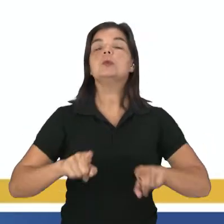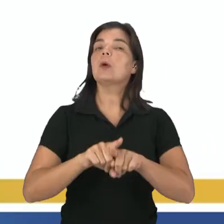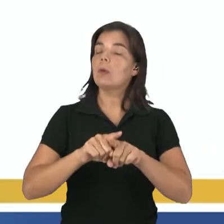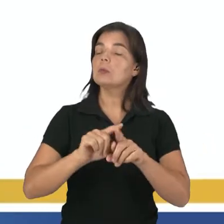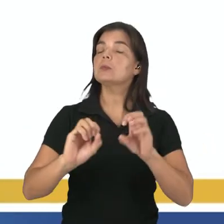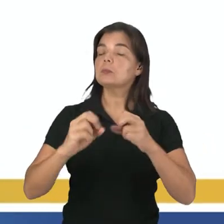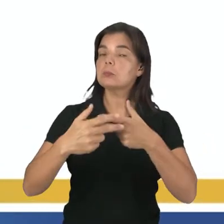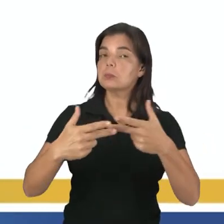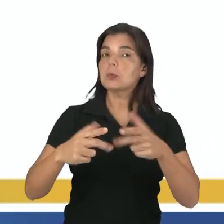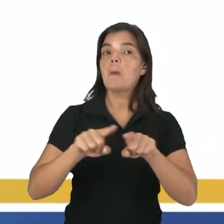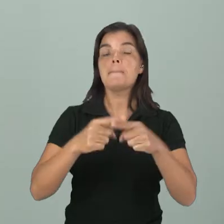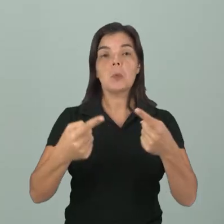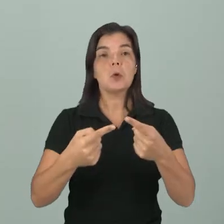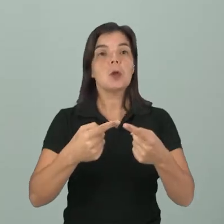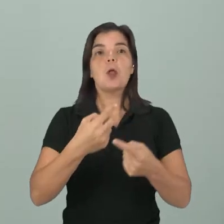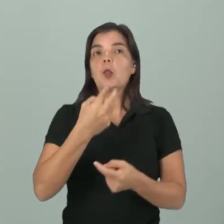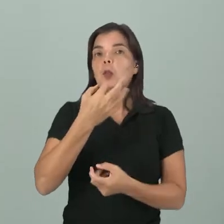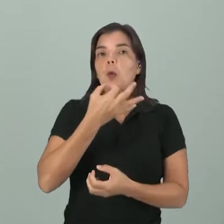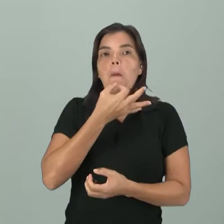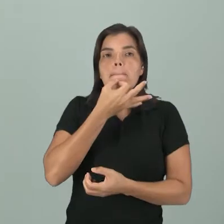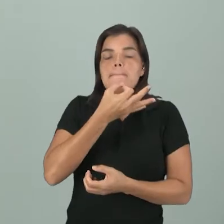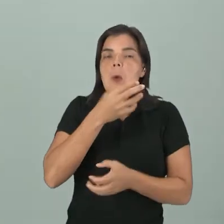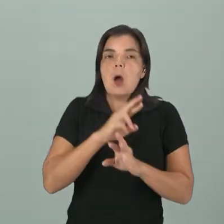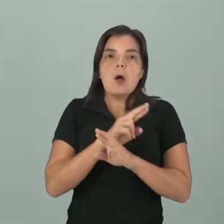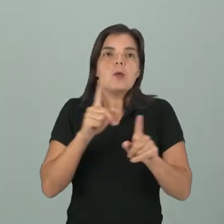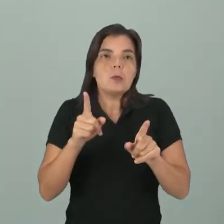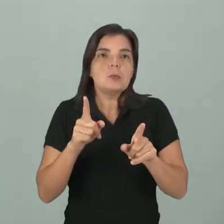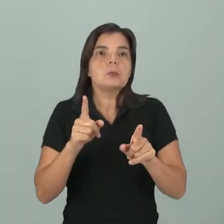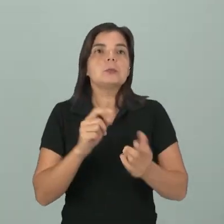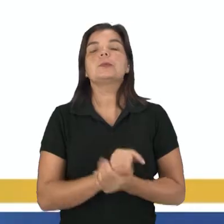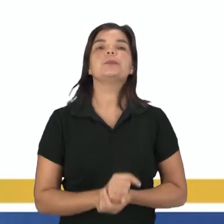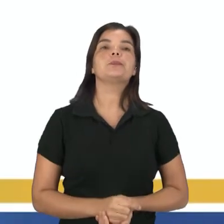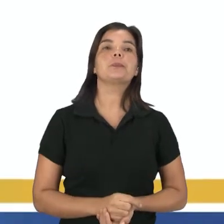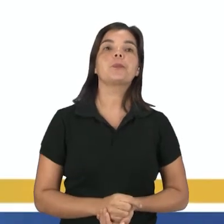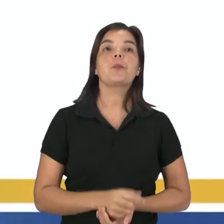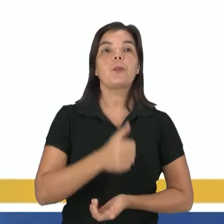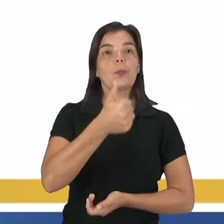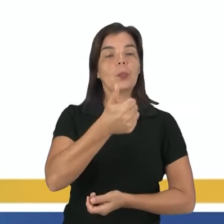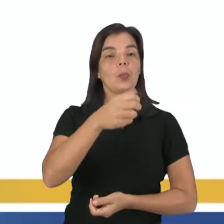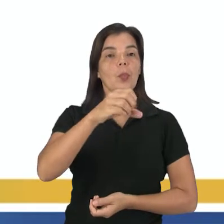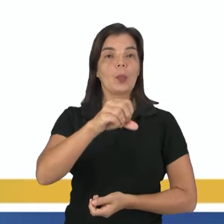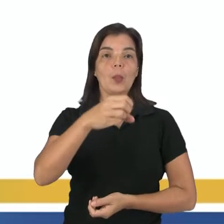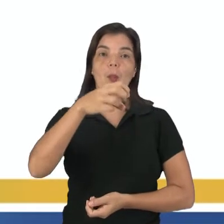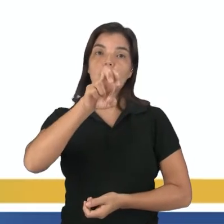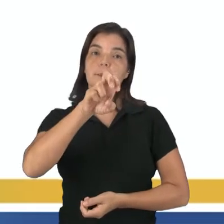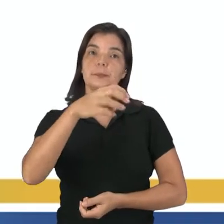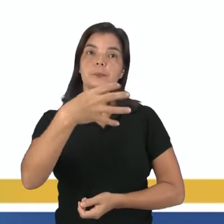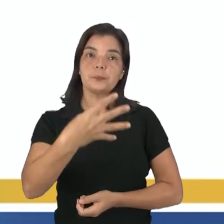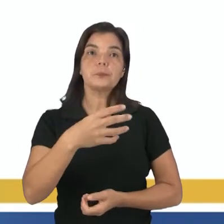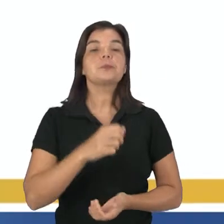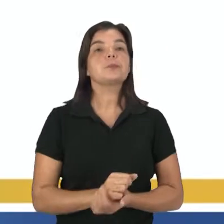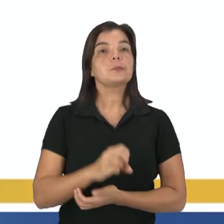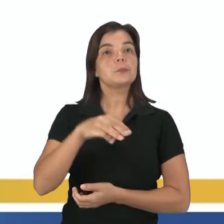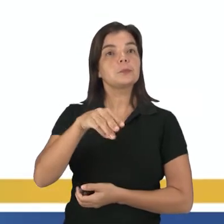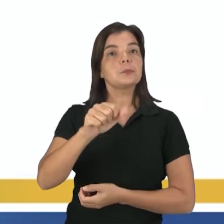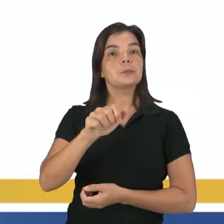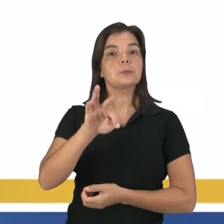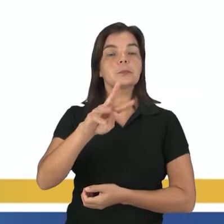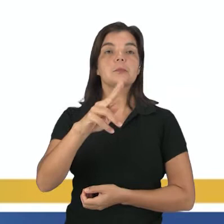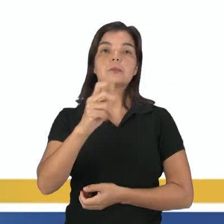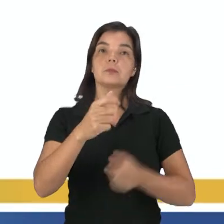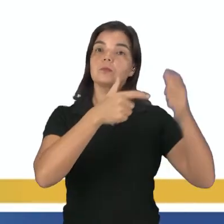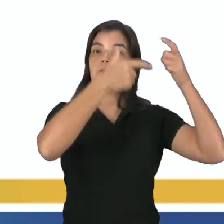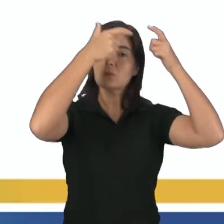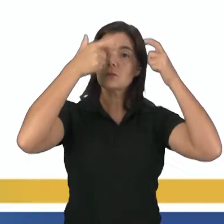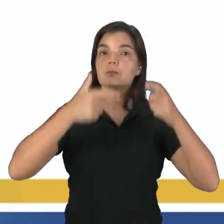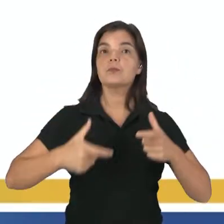um fato, porque é algo incontestável. Olha o segundo ponto. Em 1954, Marta Rocha ganhou a faixa